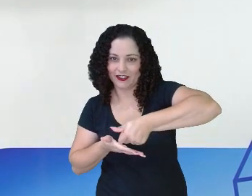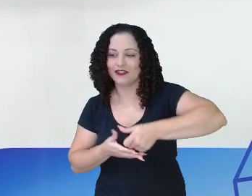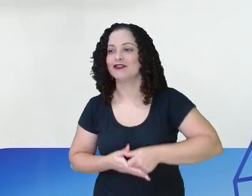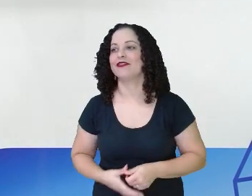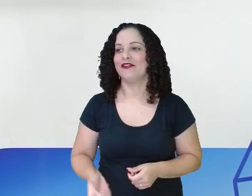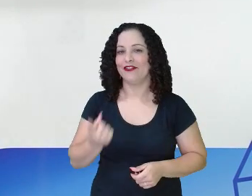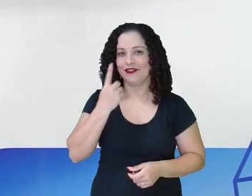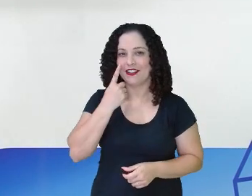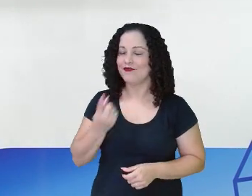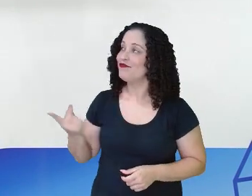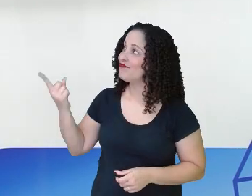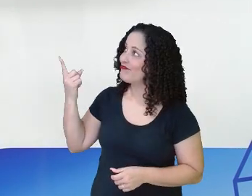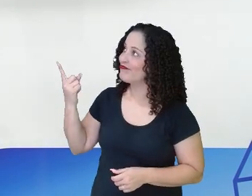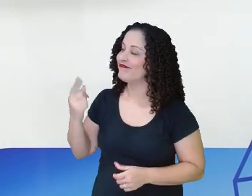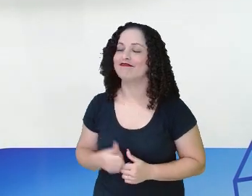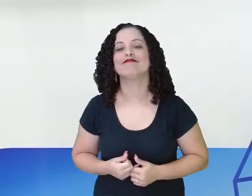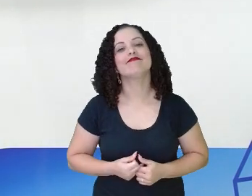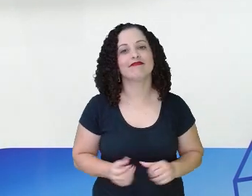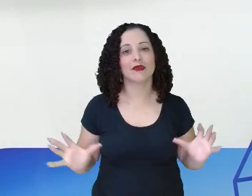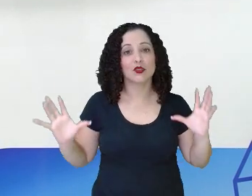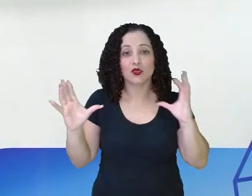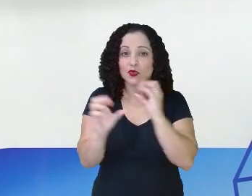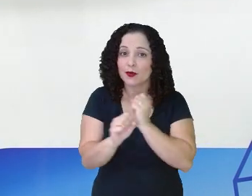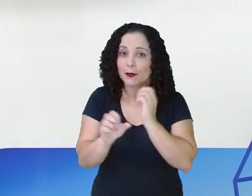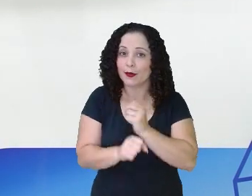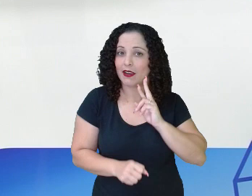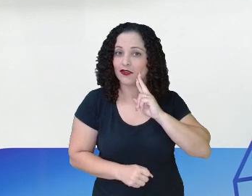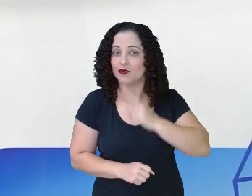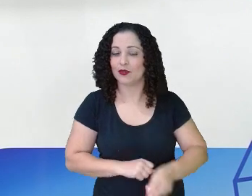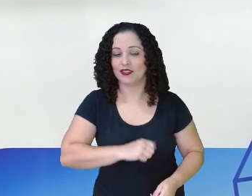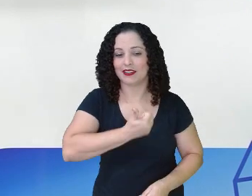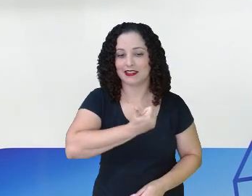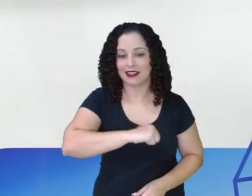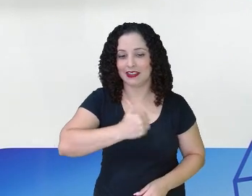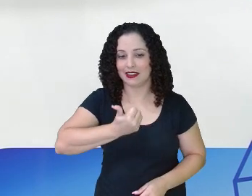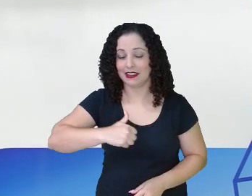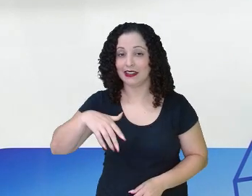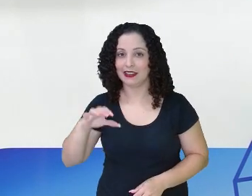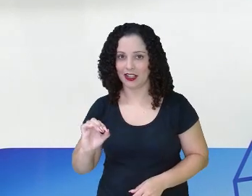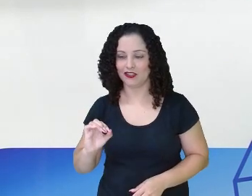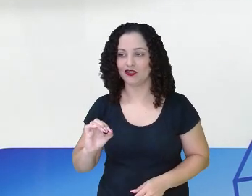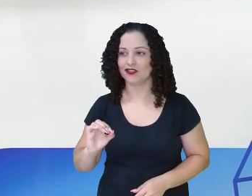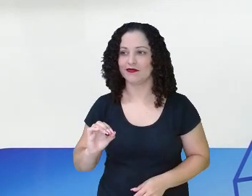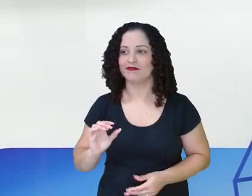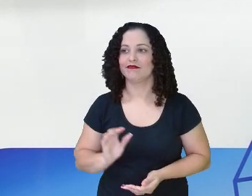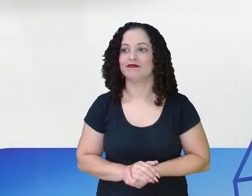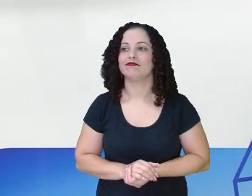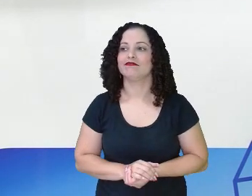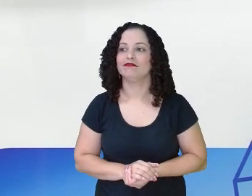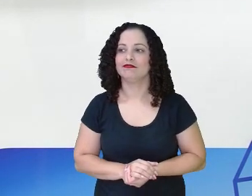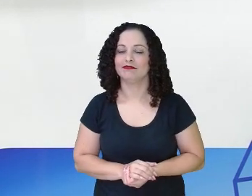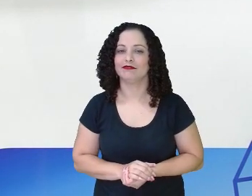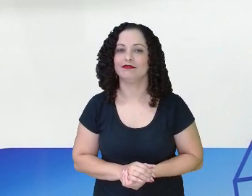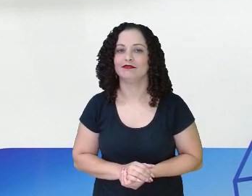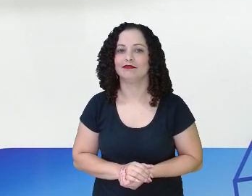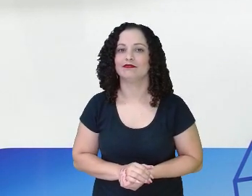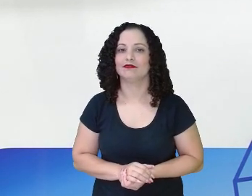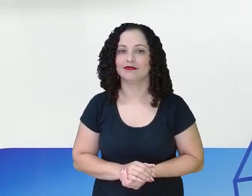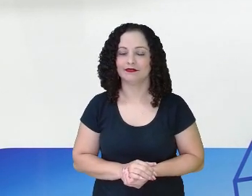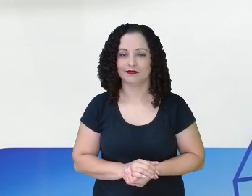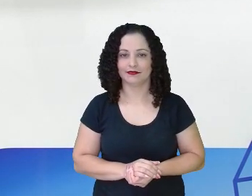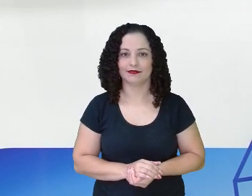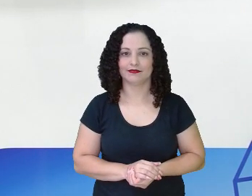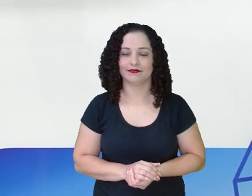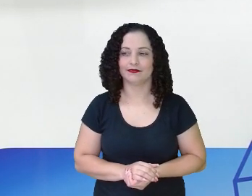aí a resposta. Lucas ficou com 110. Aqui é bolinhas, tá? Não é figurinhas, não. 110